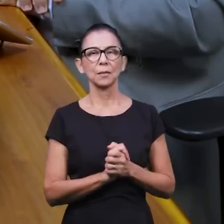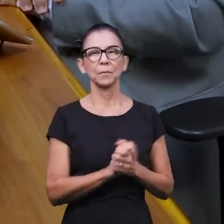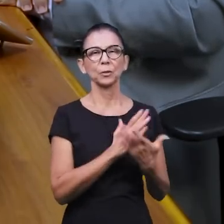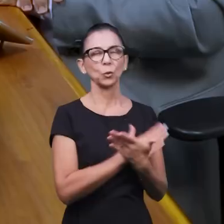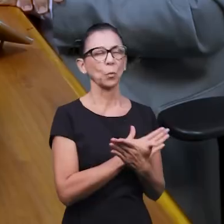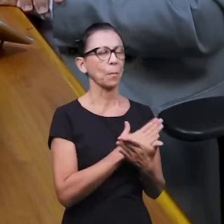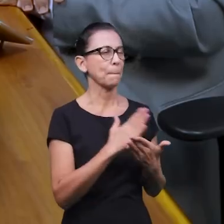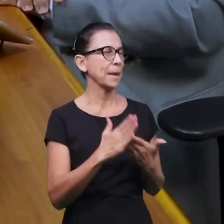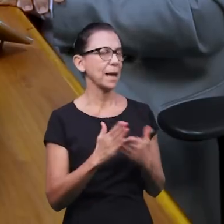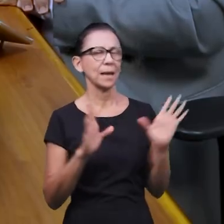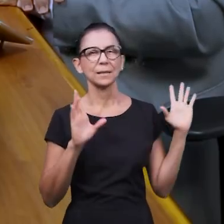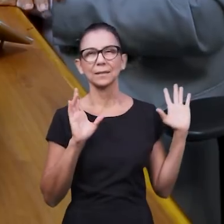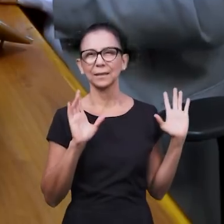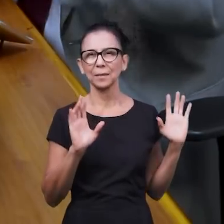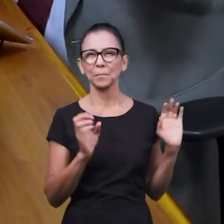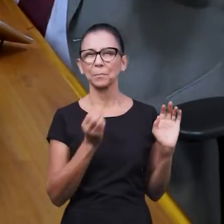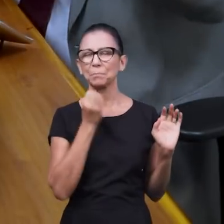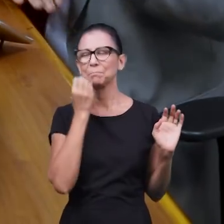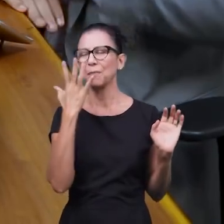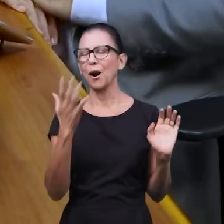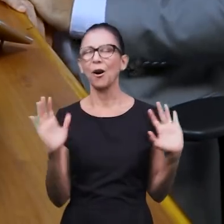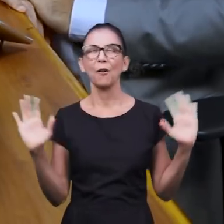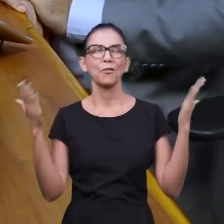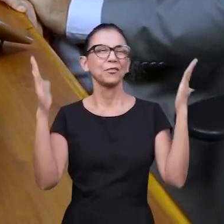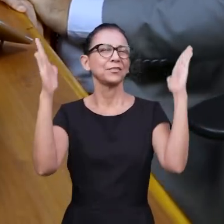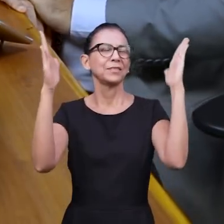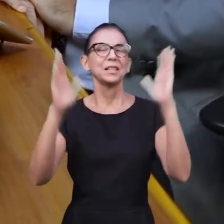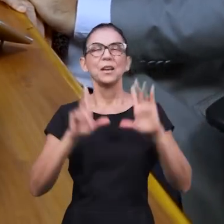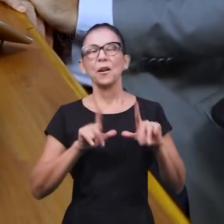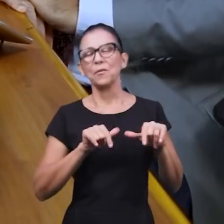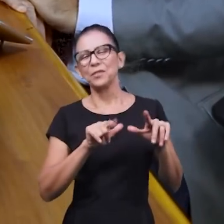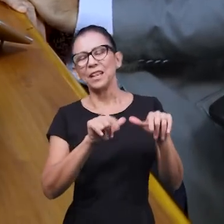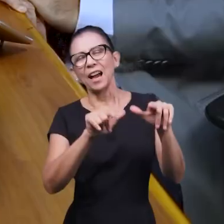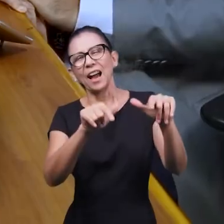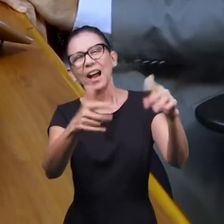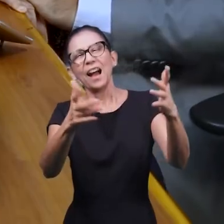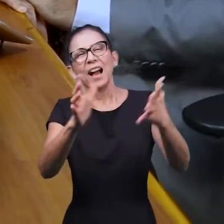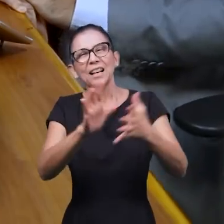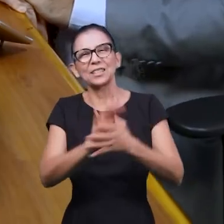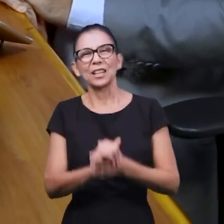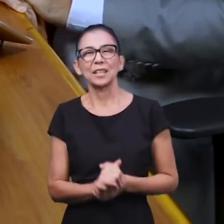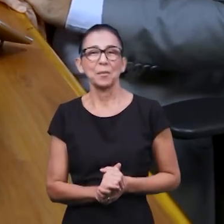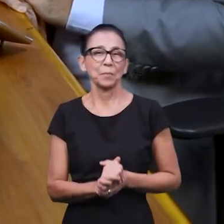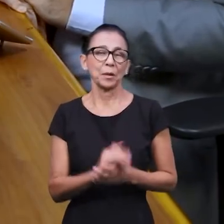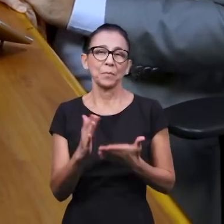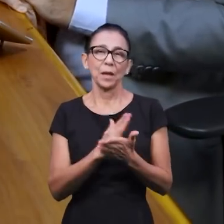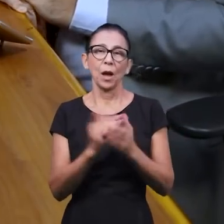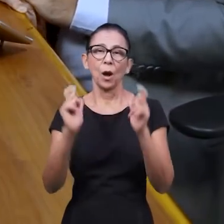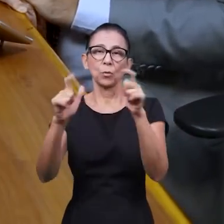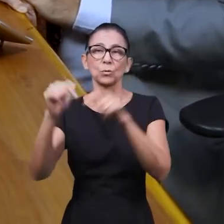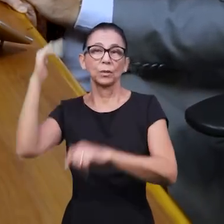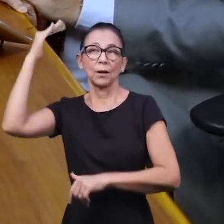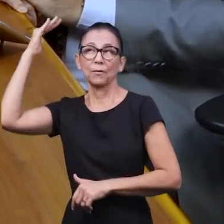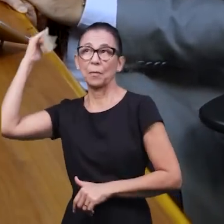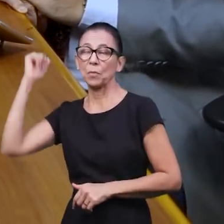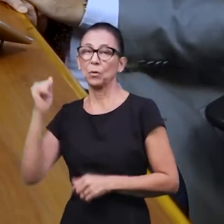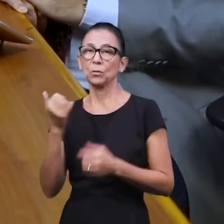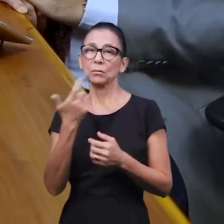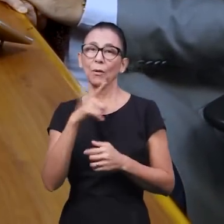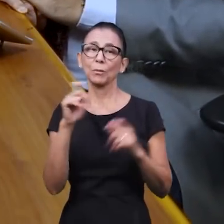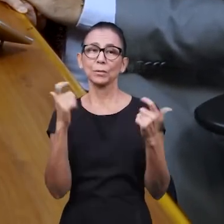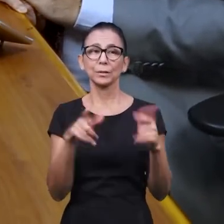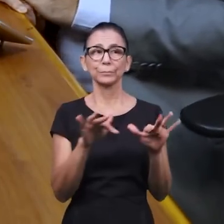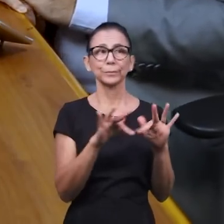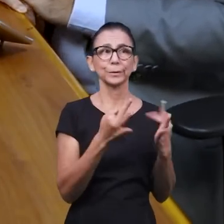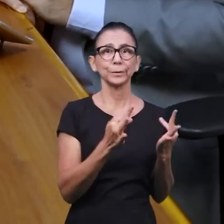para Paris, para qualquer lugar, vai. Para Cariacica. Não, Cariacica é terra boa, né? Cariacica, Vitória aqui, Manaim aqui,